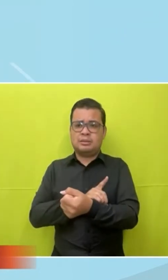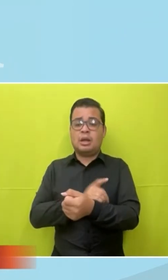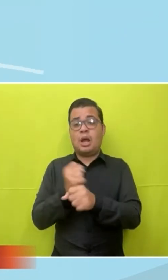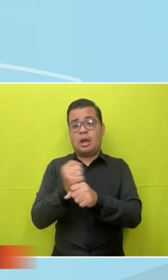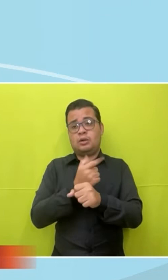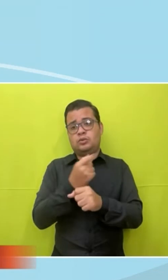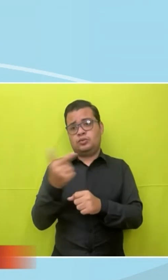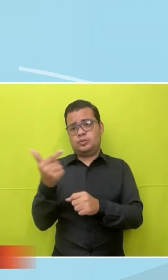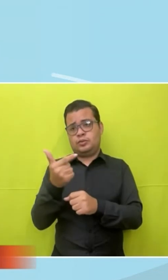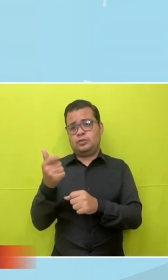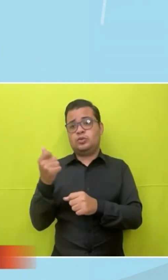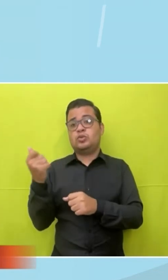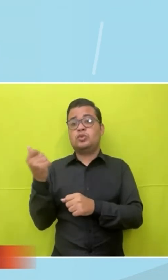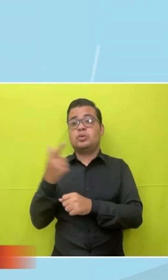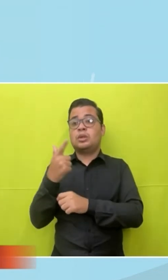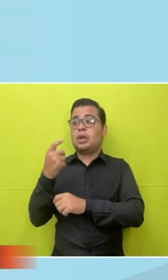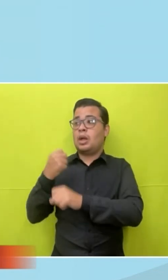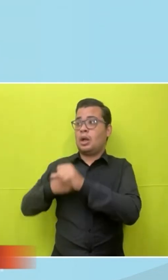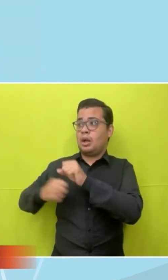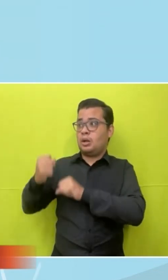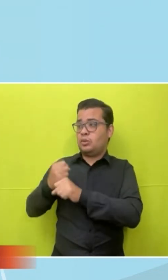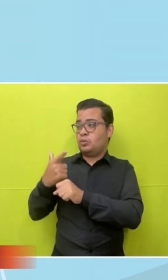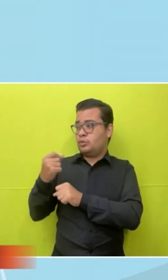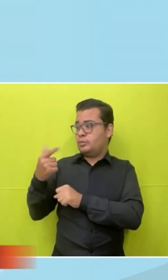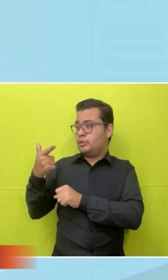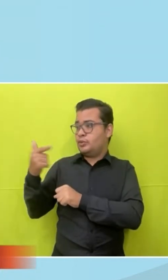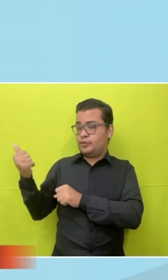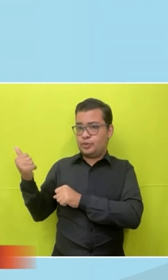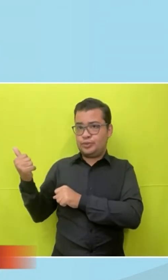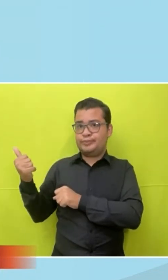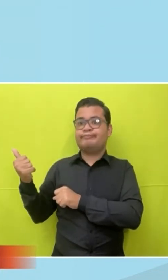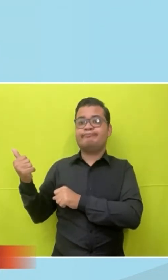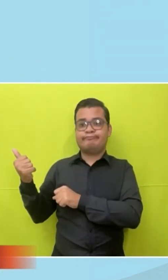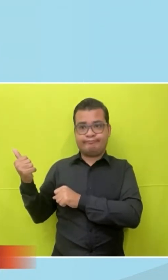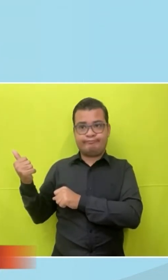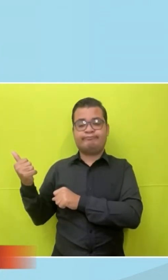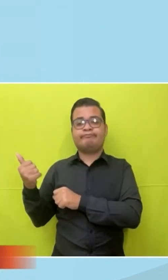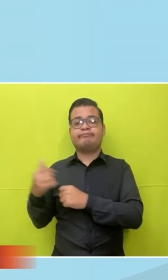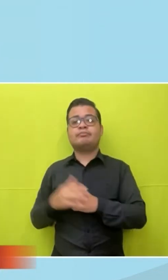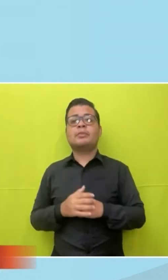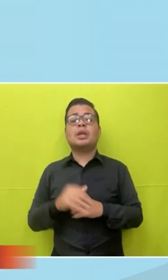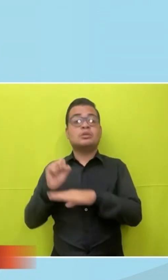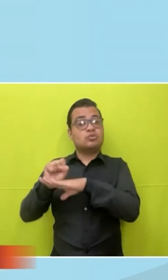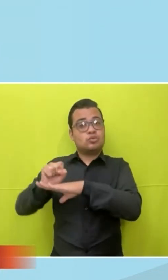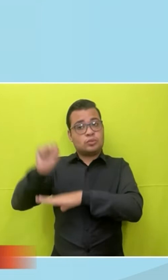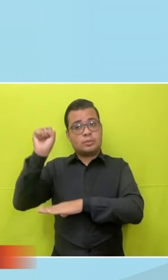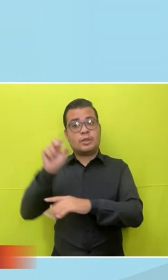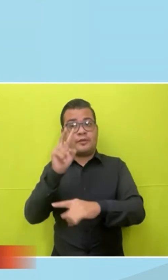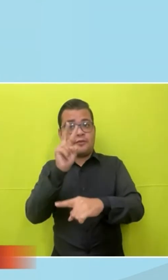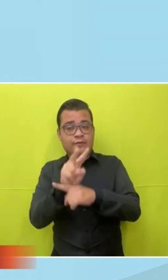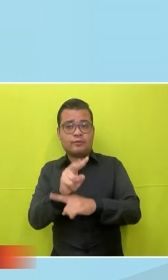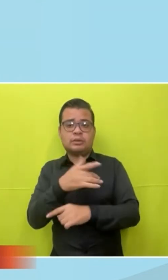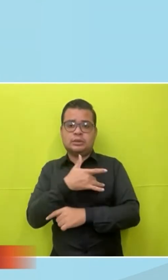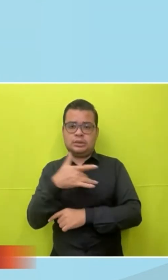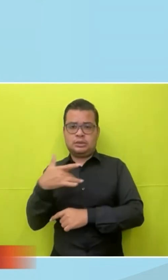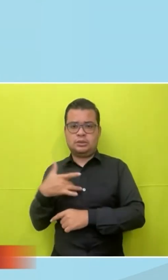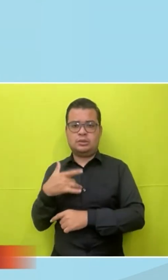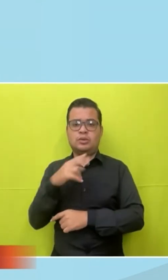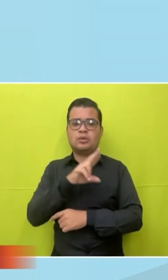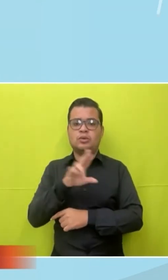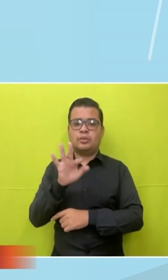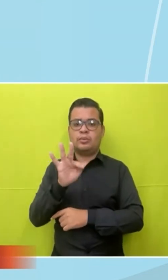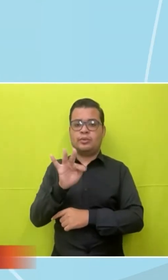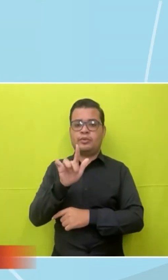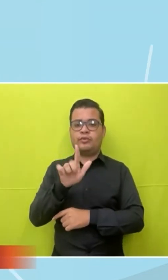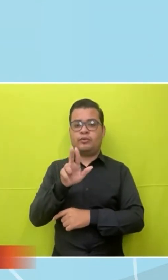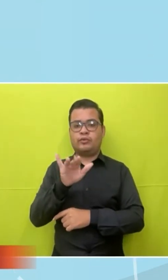durante todo o ano de 2021. De acordo com a superintendente em vigilância de saúde, a Flúvia Amorim, até